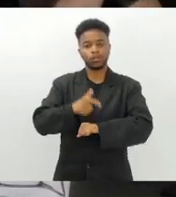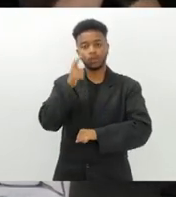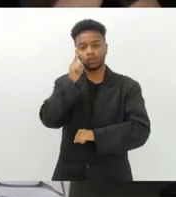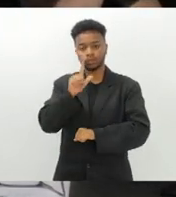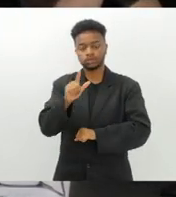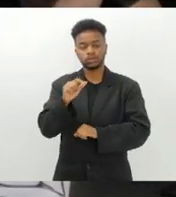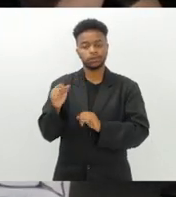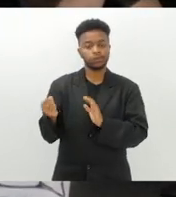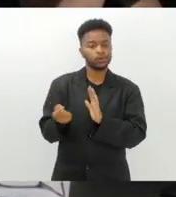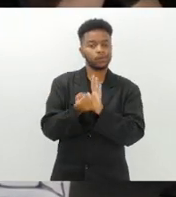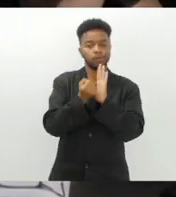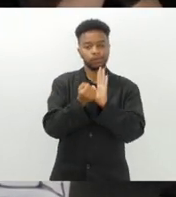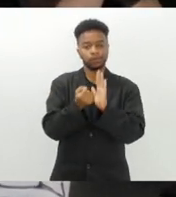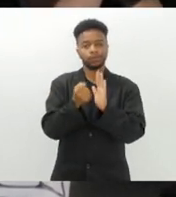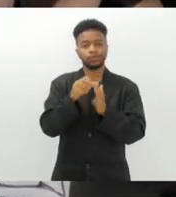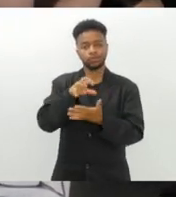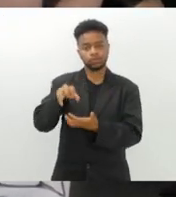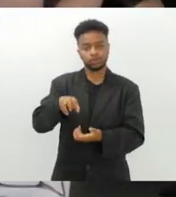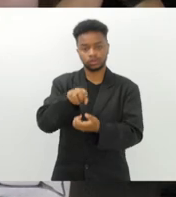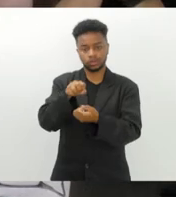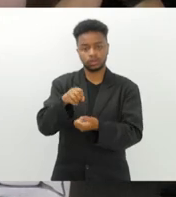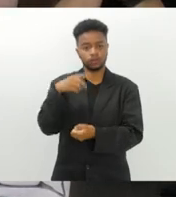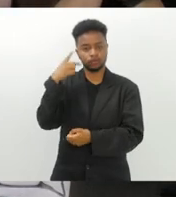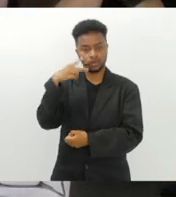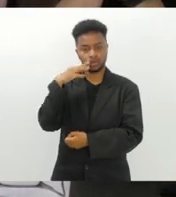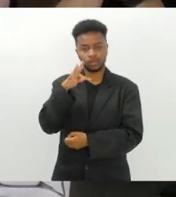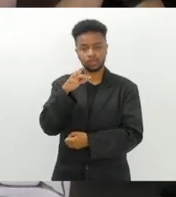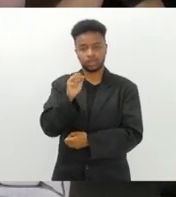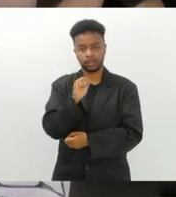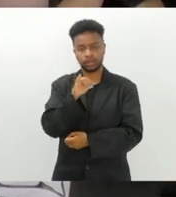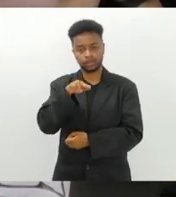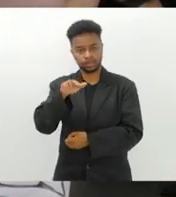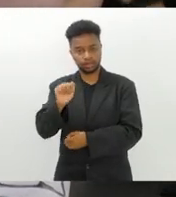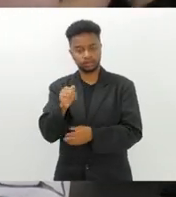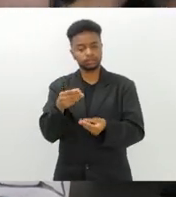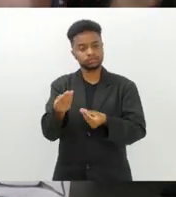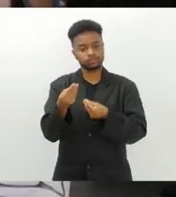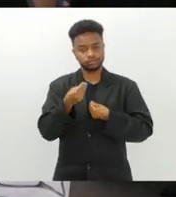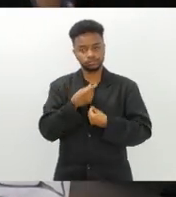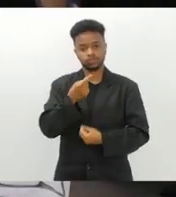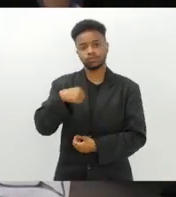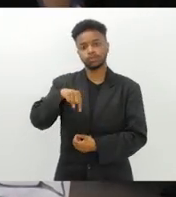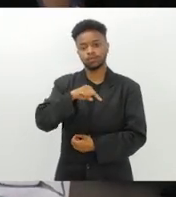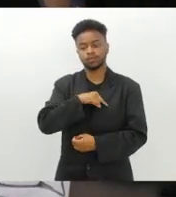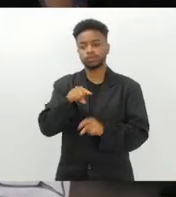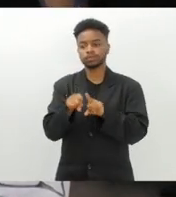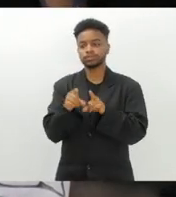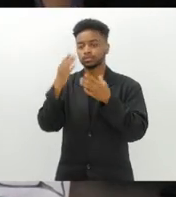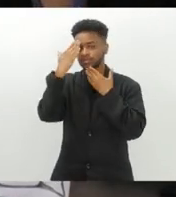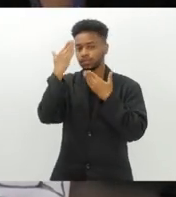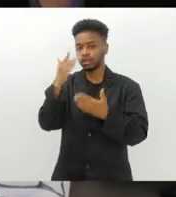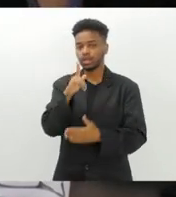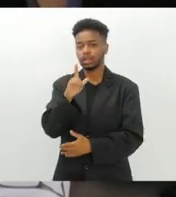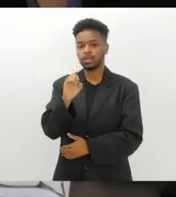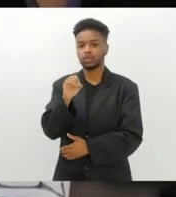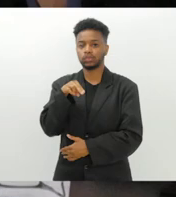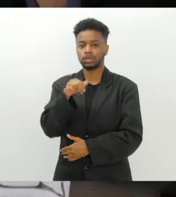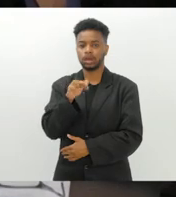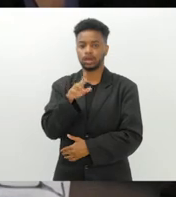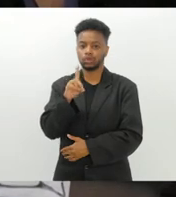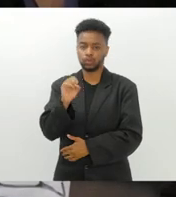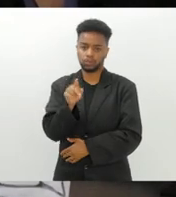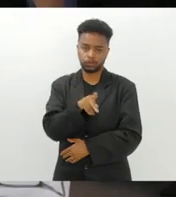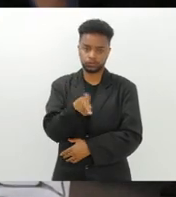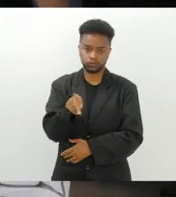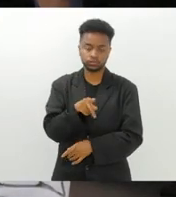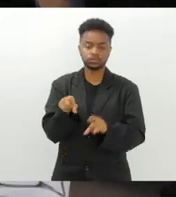dada pela nossa vereadora Tainá de Paula, né? Agradeço aqui ao nosso querido Leonardo, professor. E